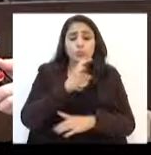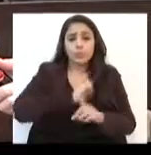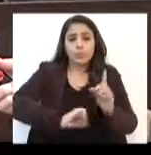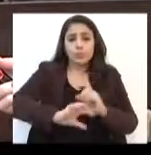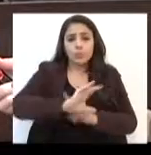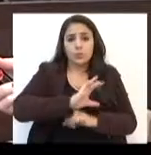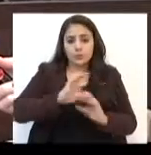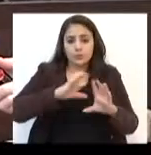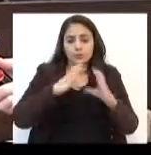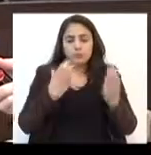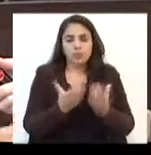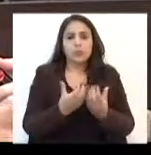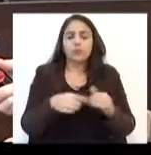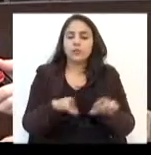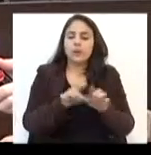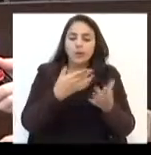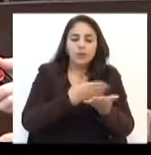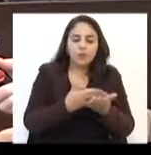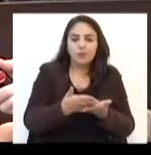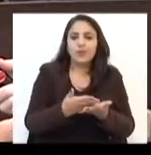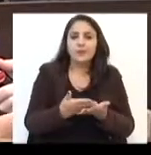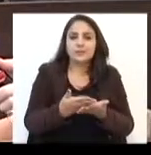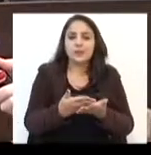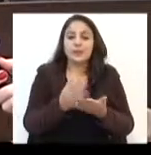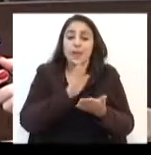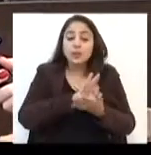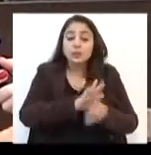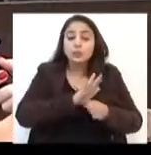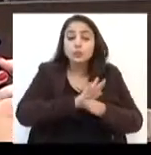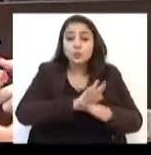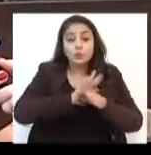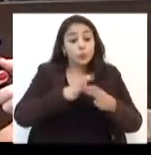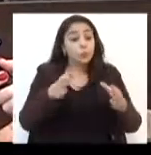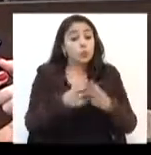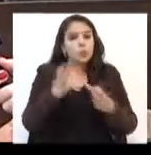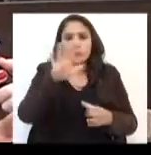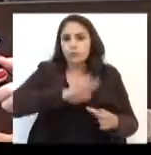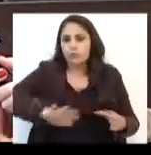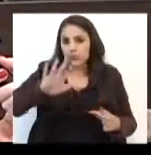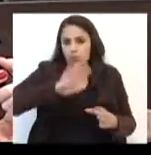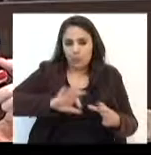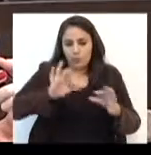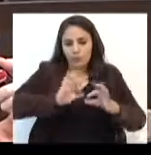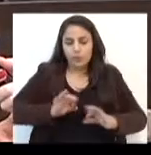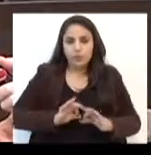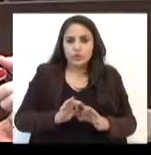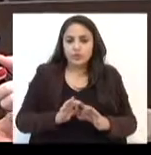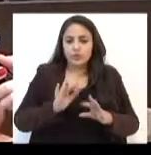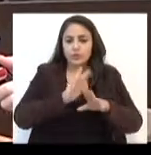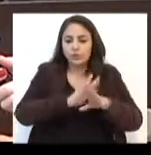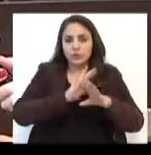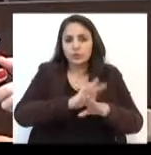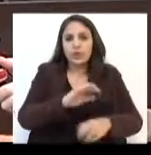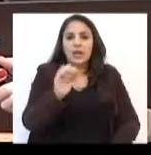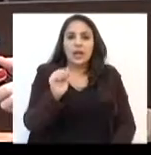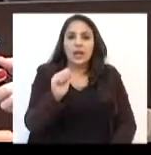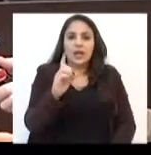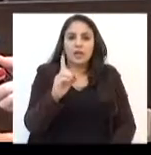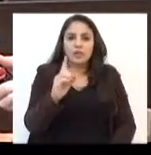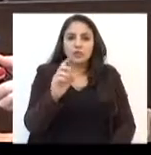para a comunidade, desde que contemple o conjunto. Esse projeto de beneficiar